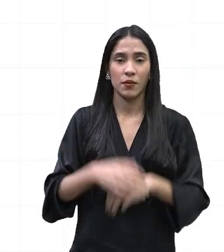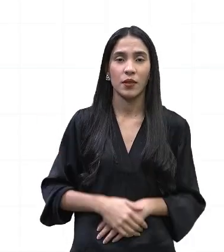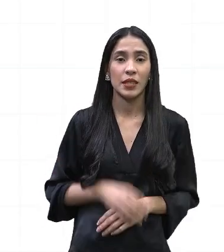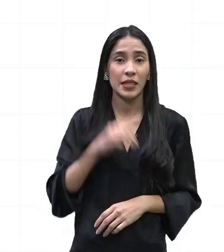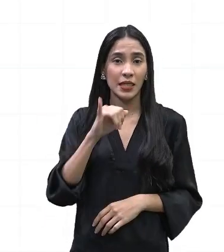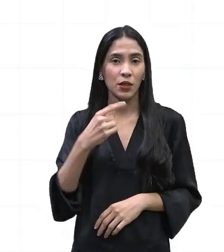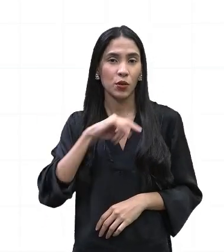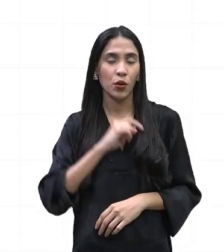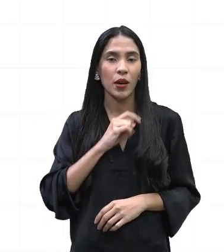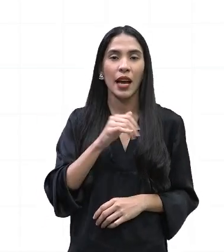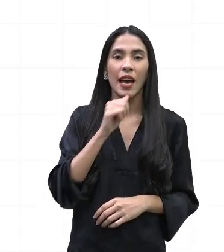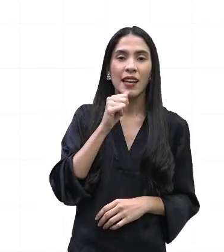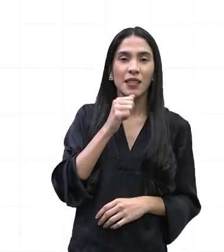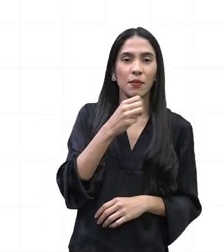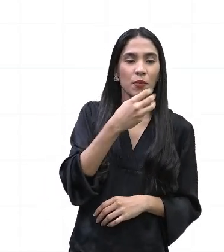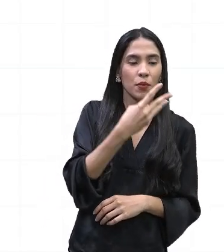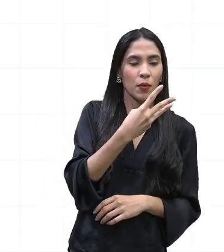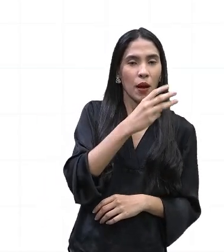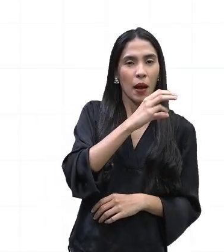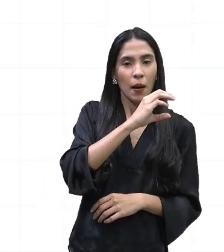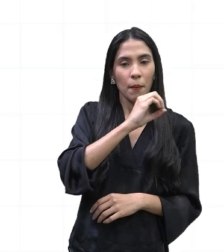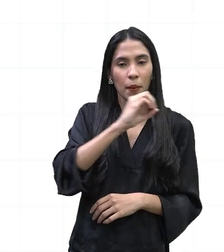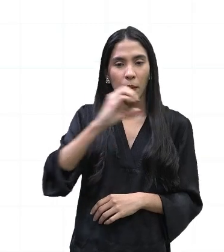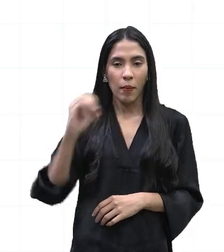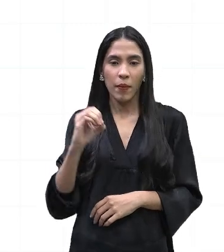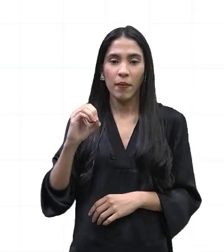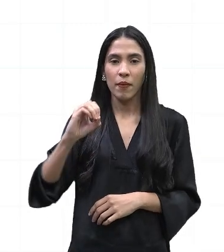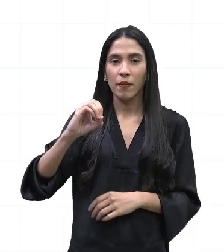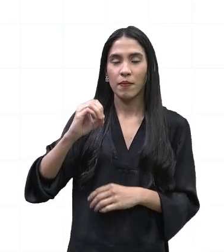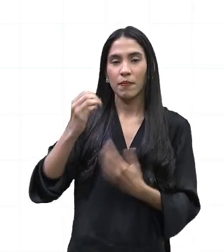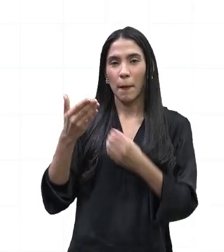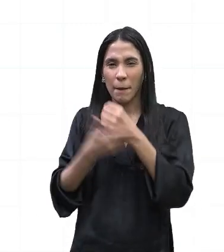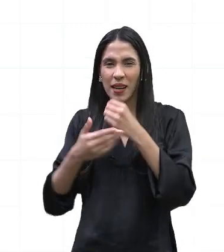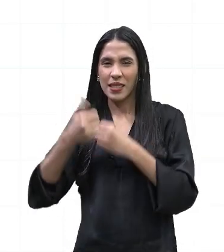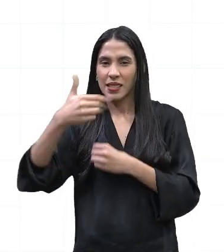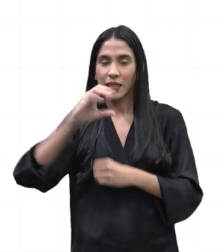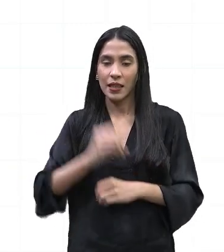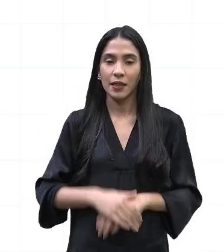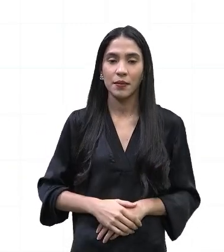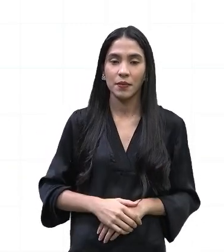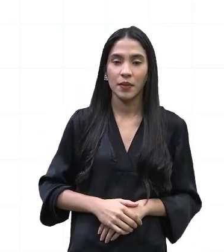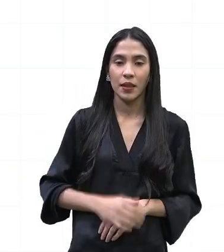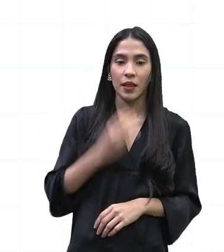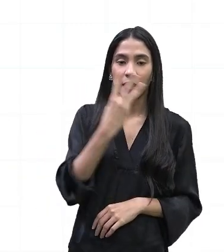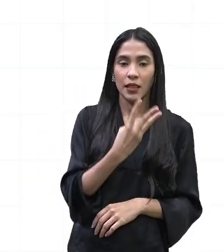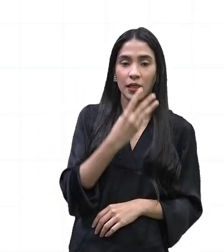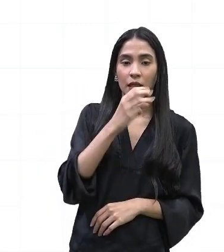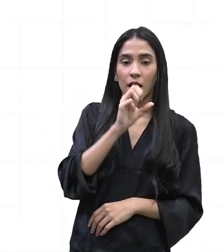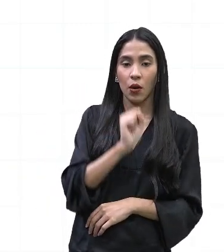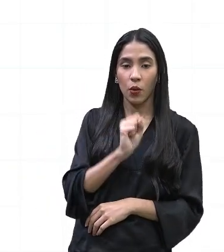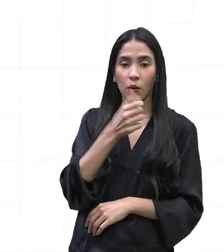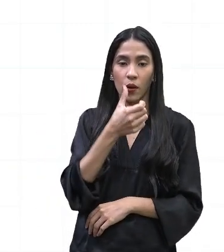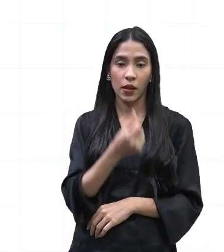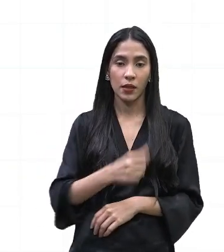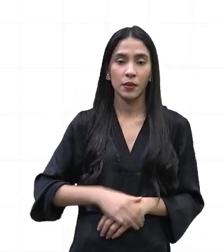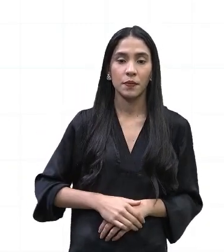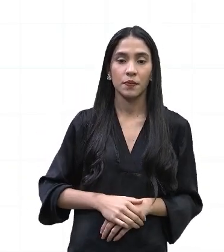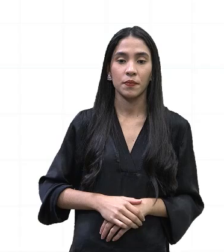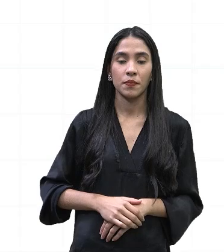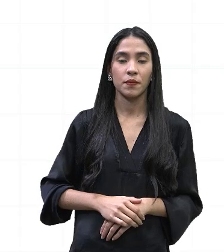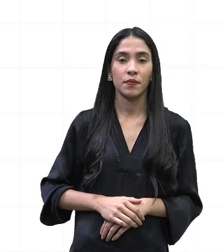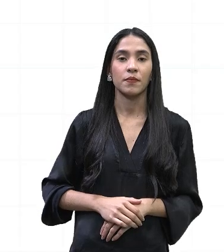10 ali, como está abaixo, a gente consegue perceber que é de 3,86, 10 à